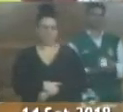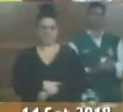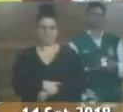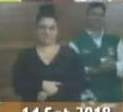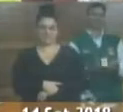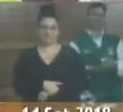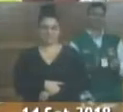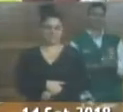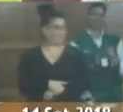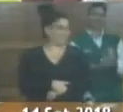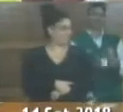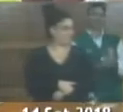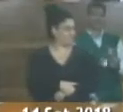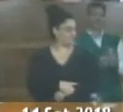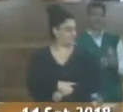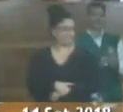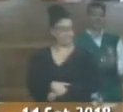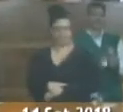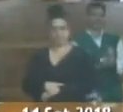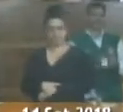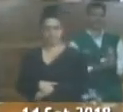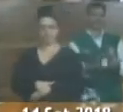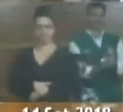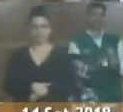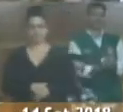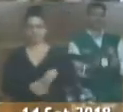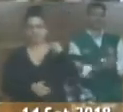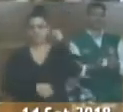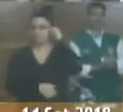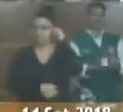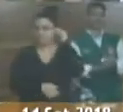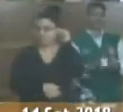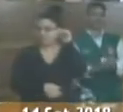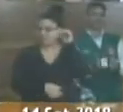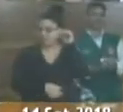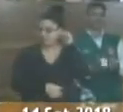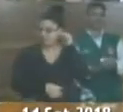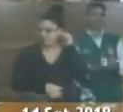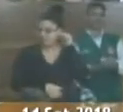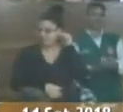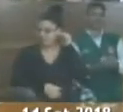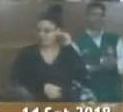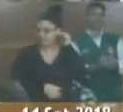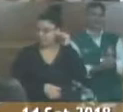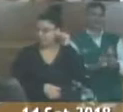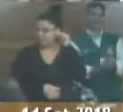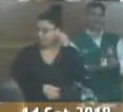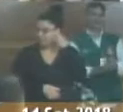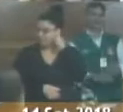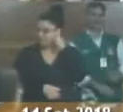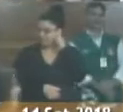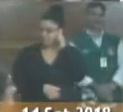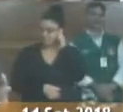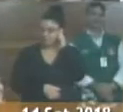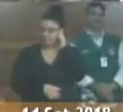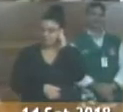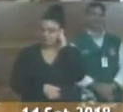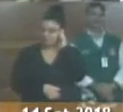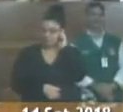Obrigado, Regina. Tá. Sua dona Regina, avó da Amanda.